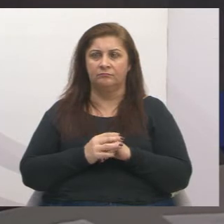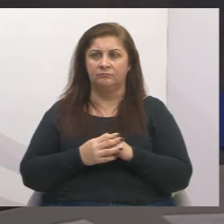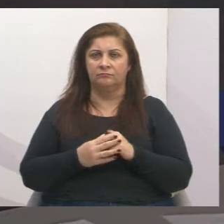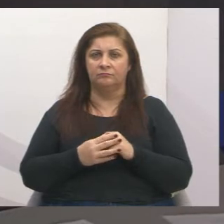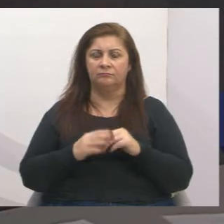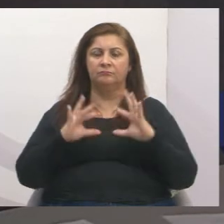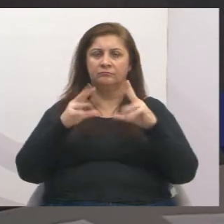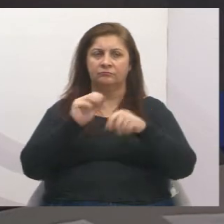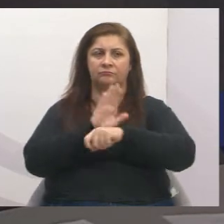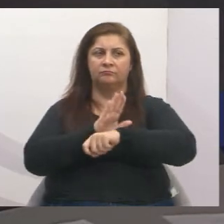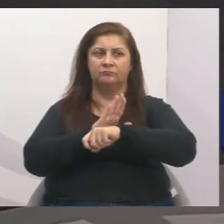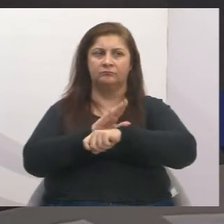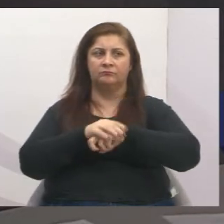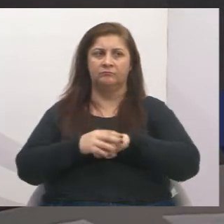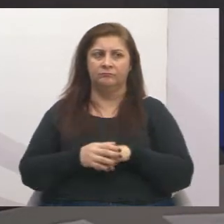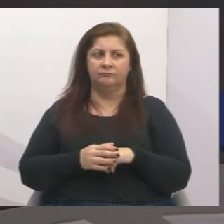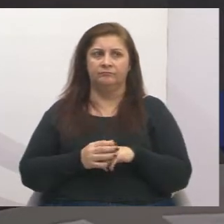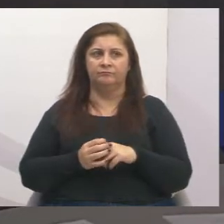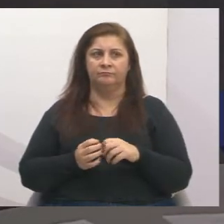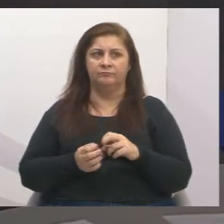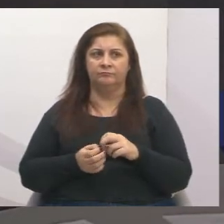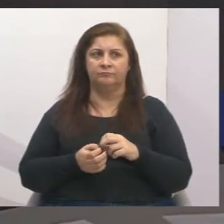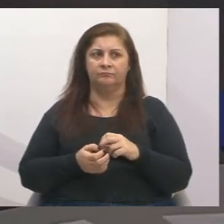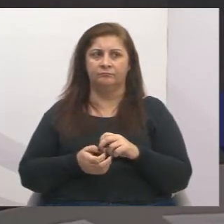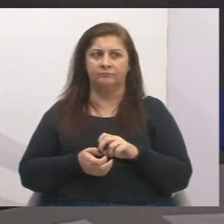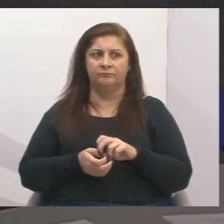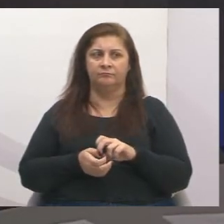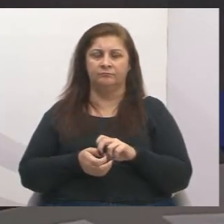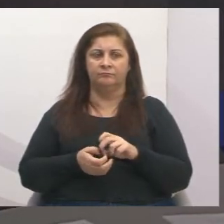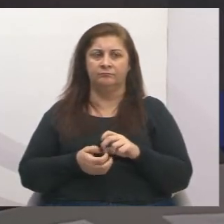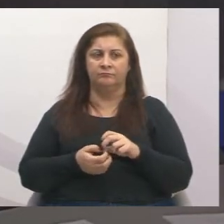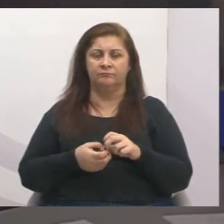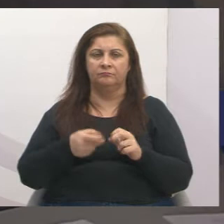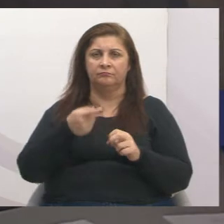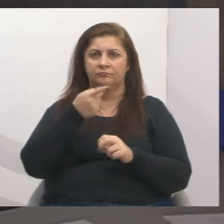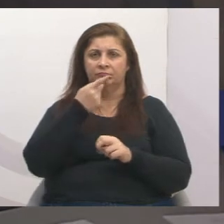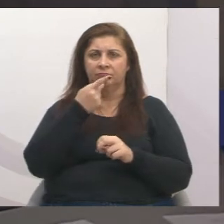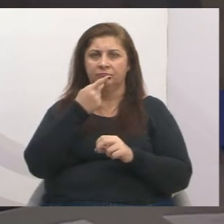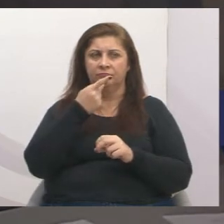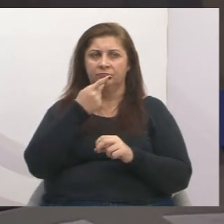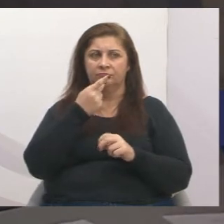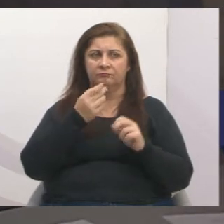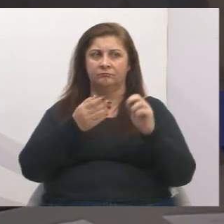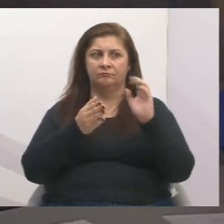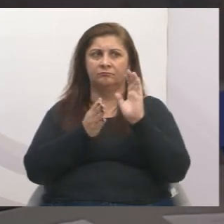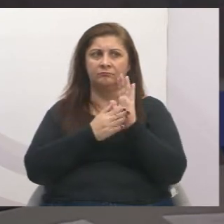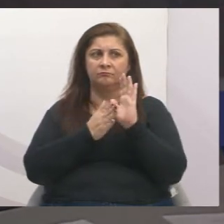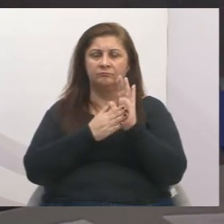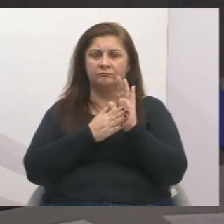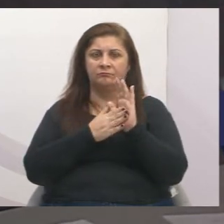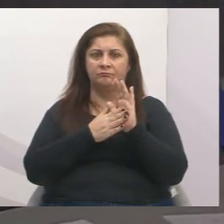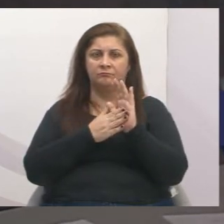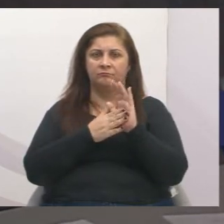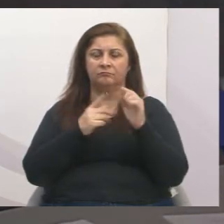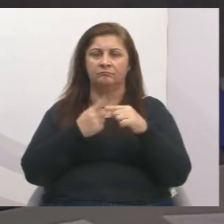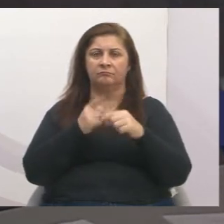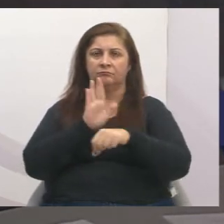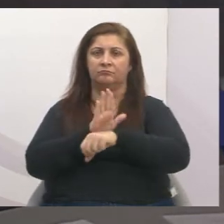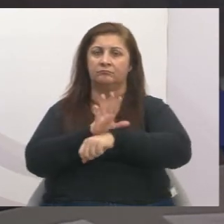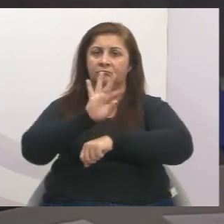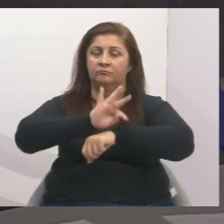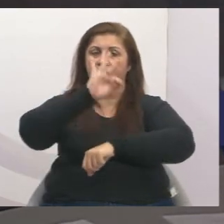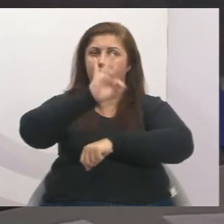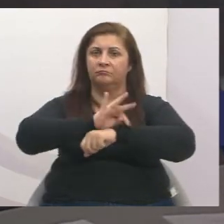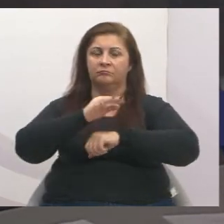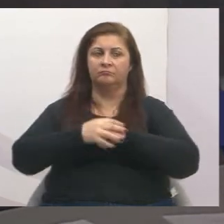todos contribuíram aí de maneira tão madura. Quero elogiar o Hernani publicamente aí pela contribuição técnica que ele deu.